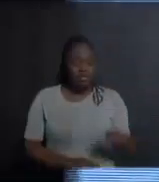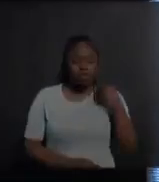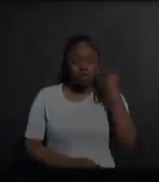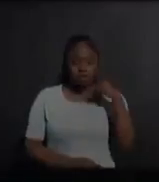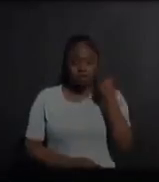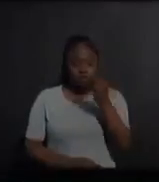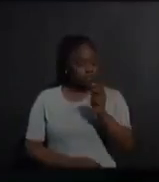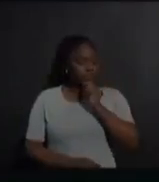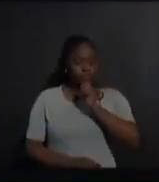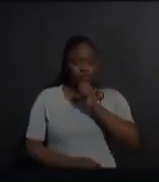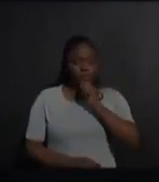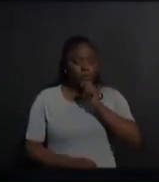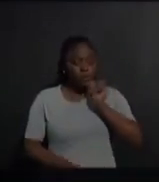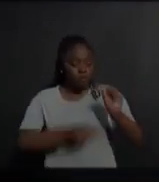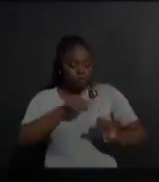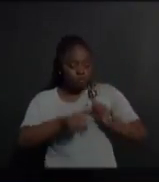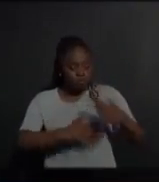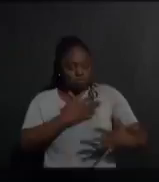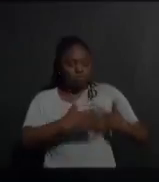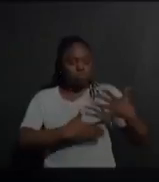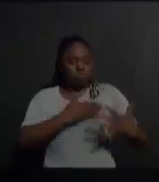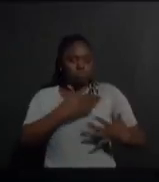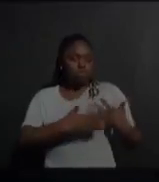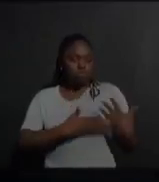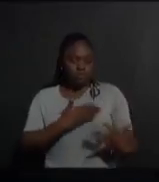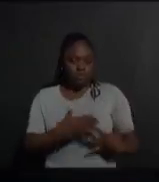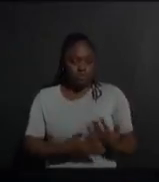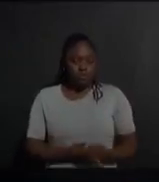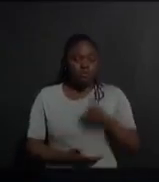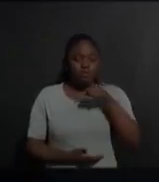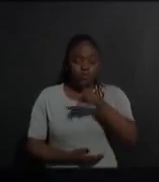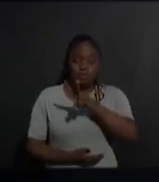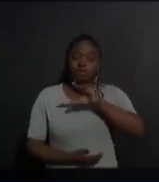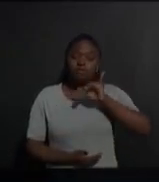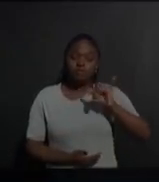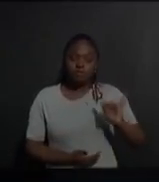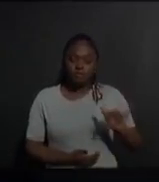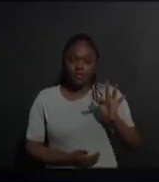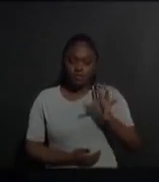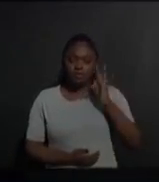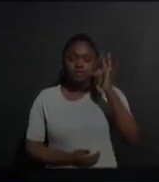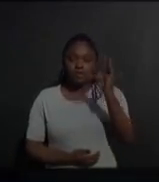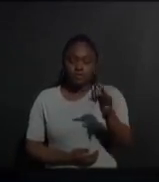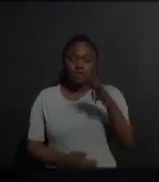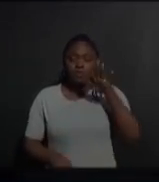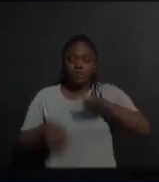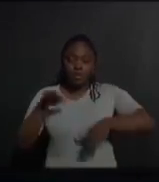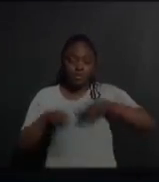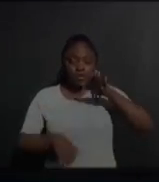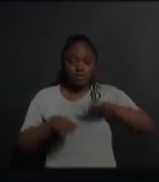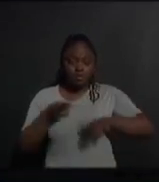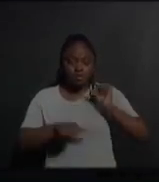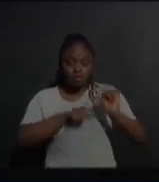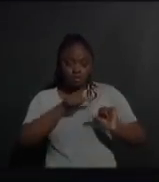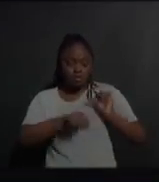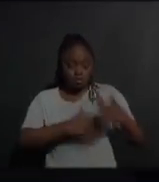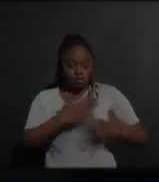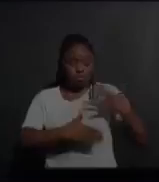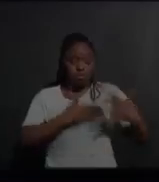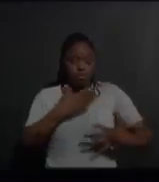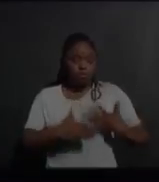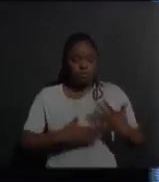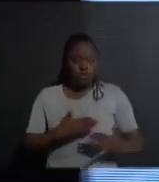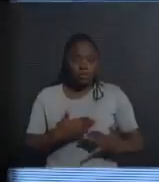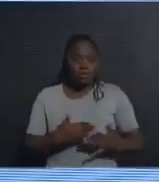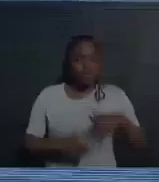um avivamento, algum tipo de avivamento você vai experimentar. Muitas vezes esse avivamento vai ser diante da tela do